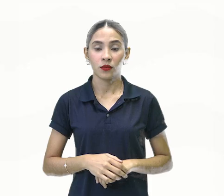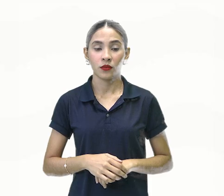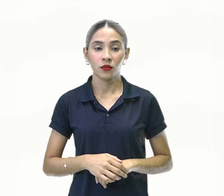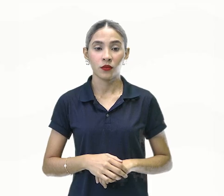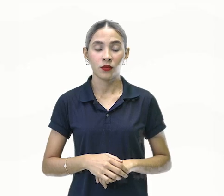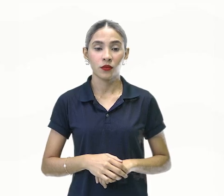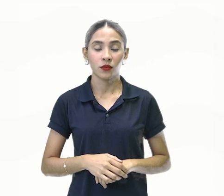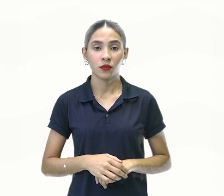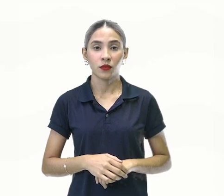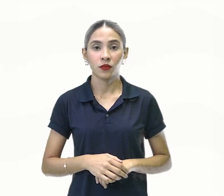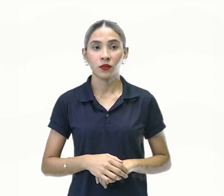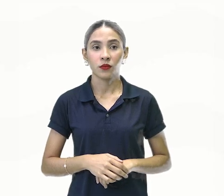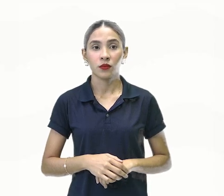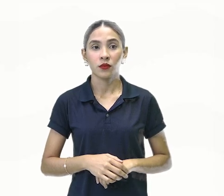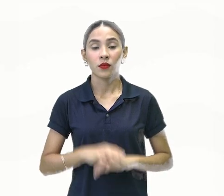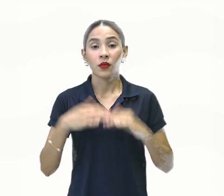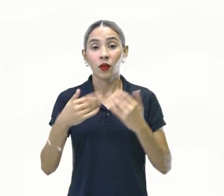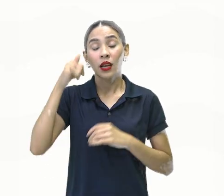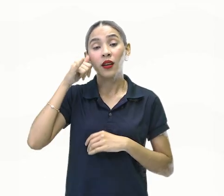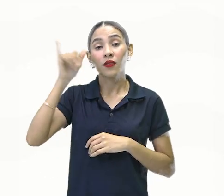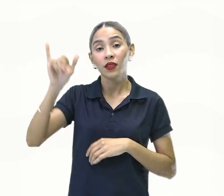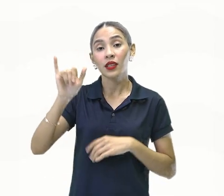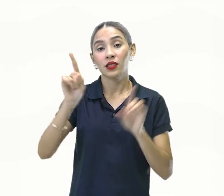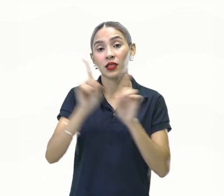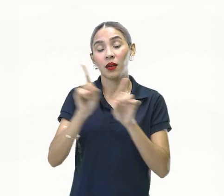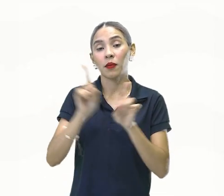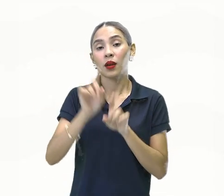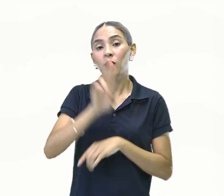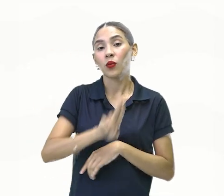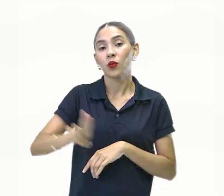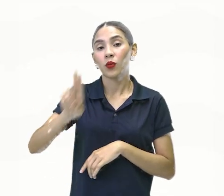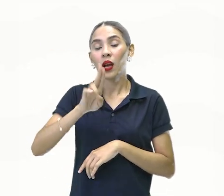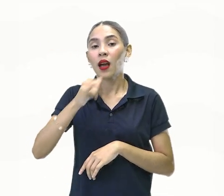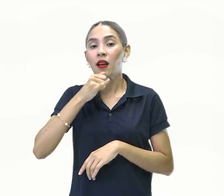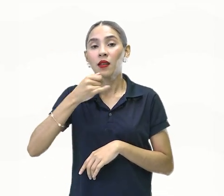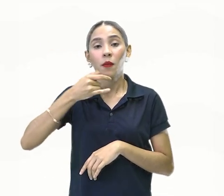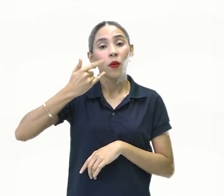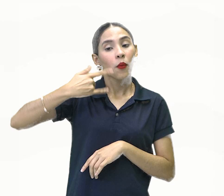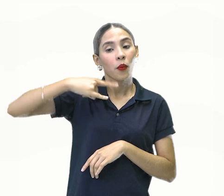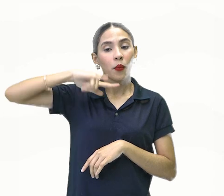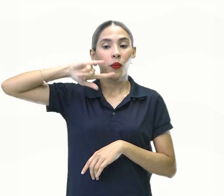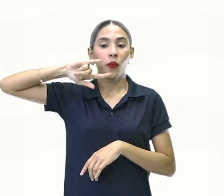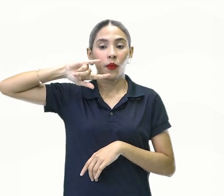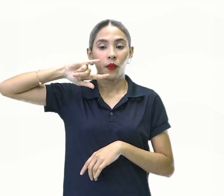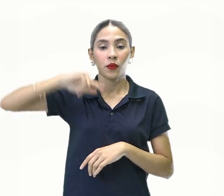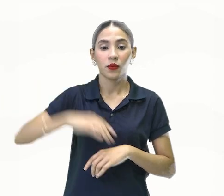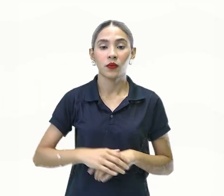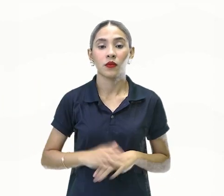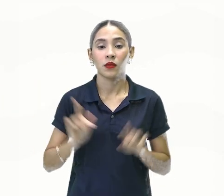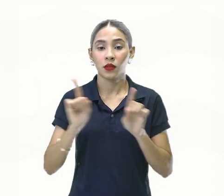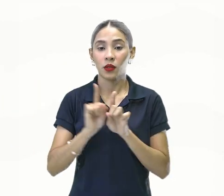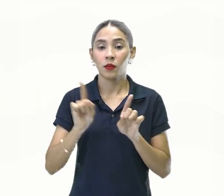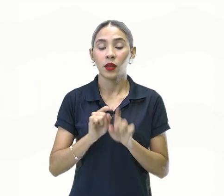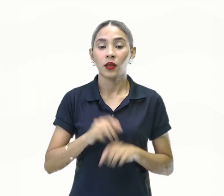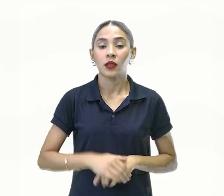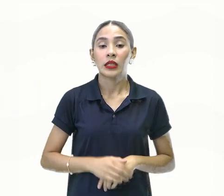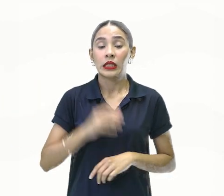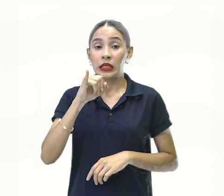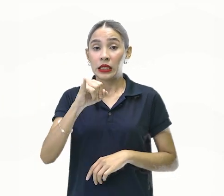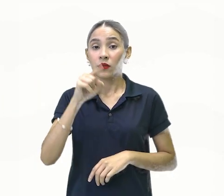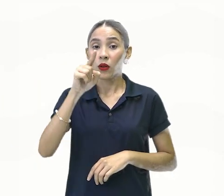liver damage. Então, evite consumir álcool, while,